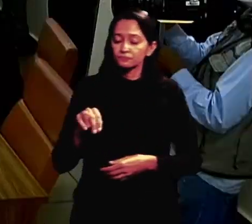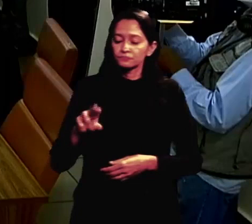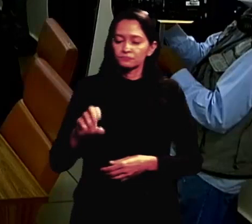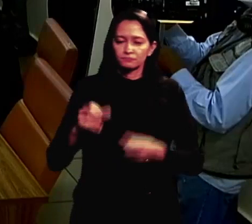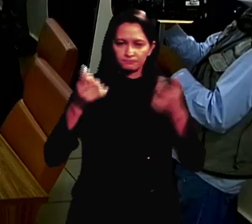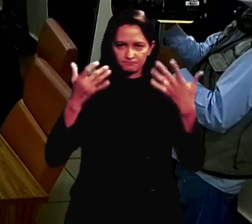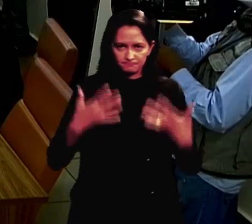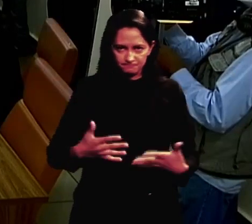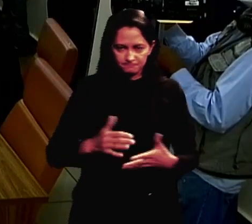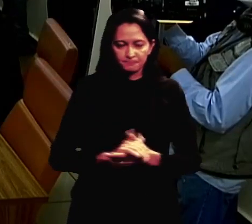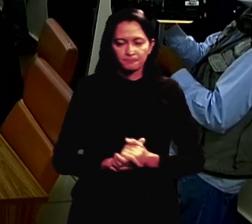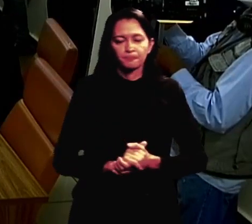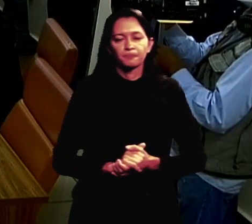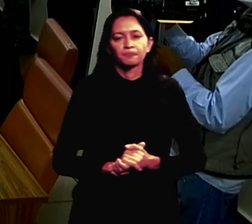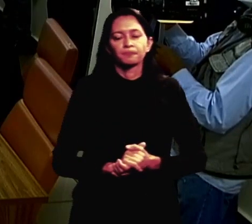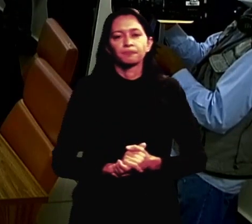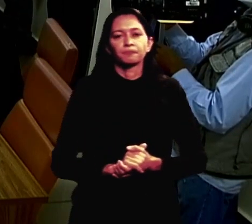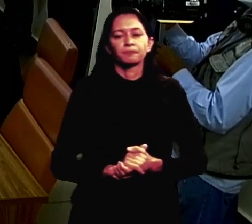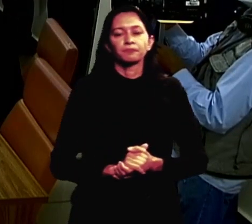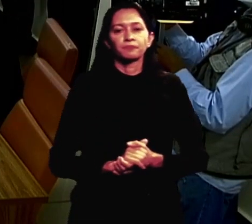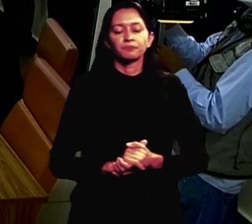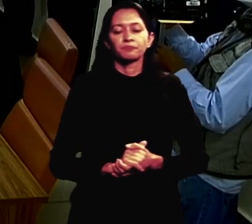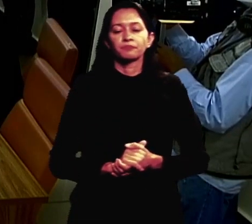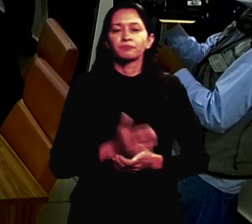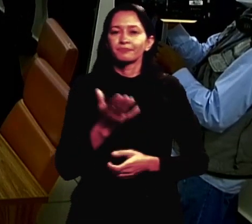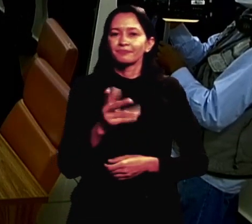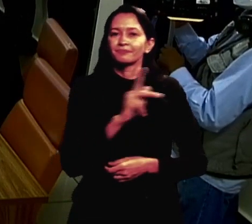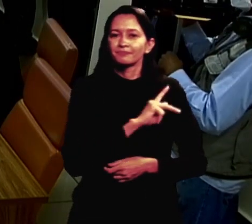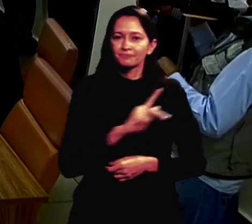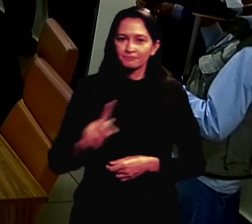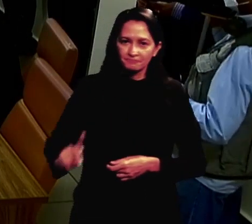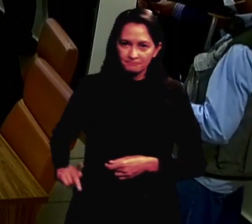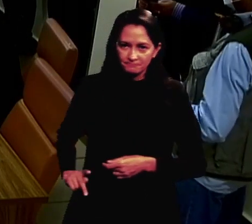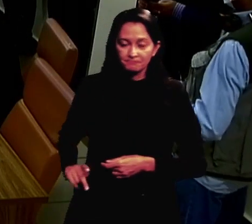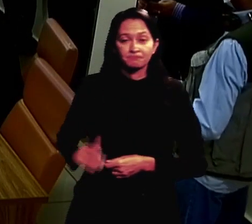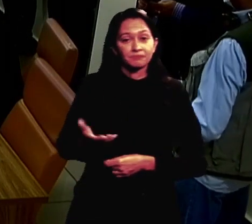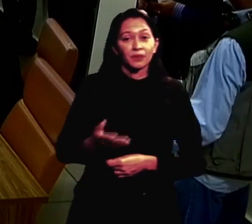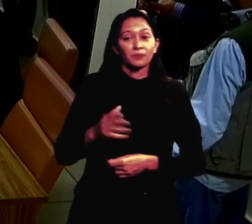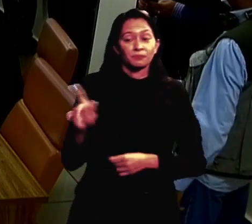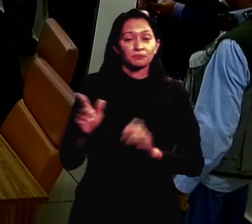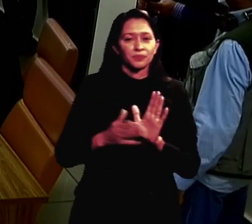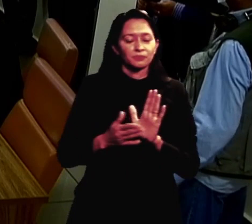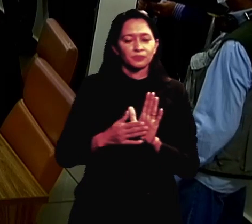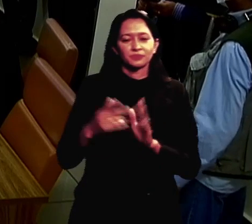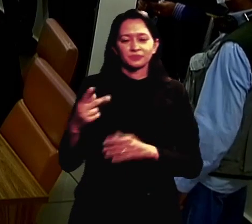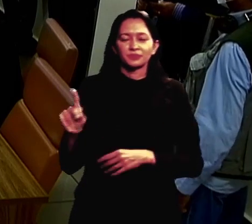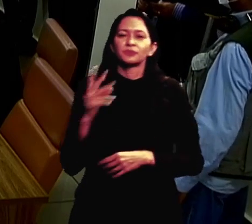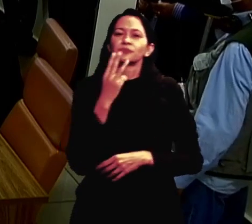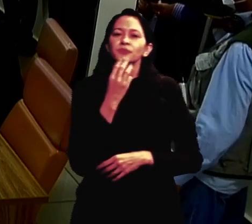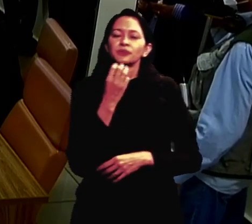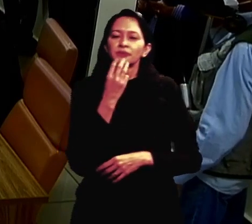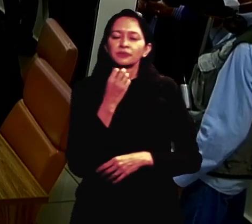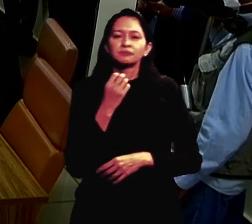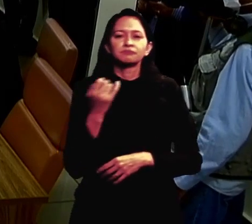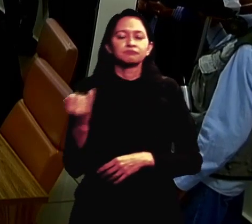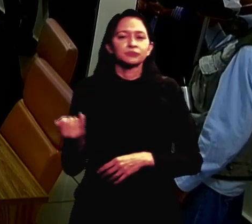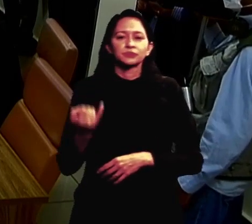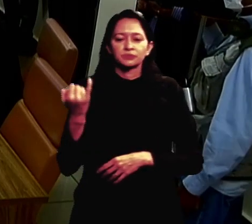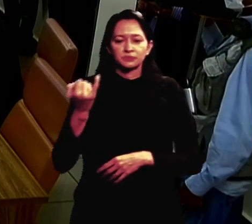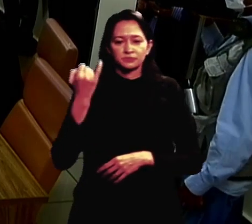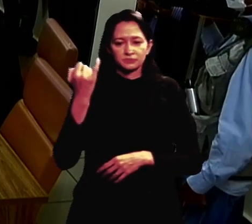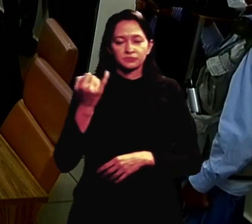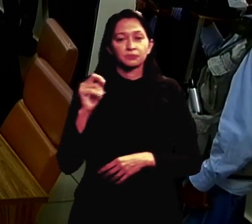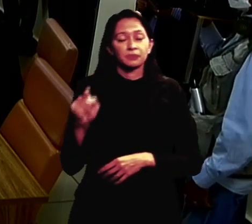palavra. Senhor presidente, a nobre proposição do vereador William Veloso, ela é tão